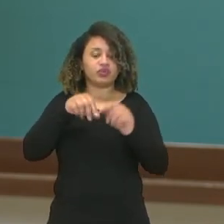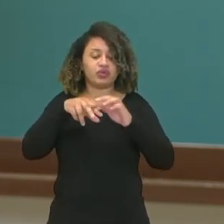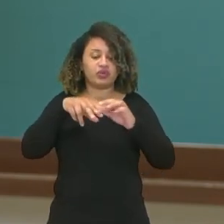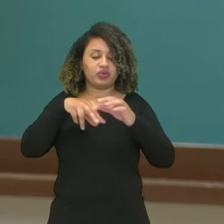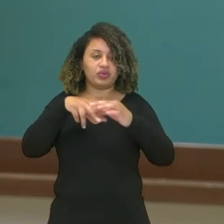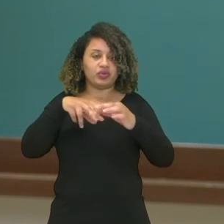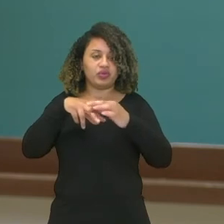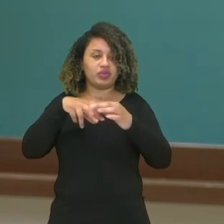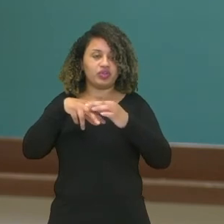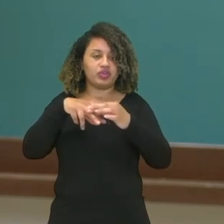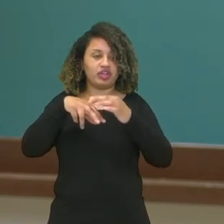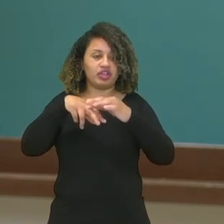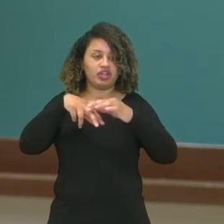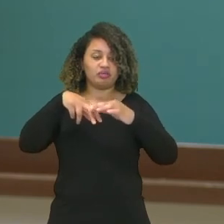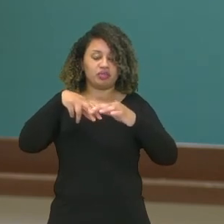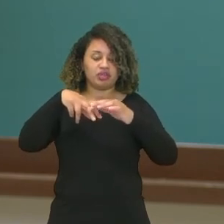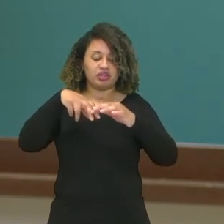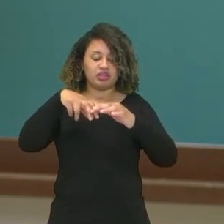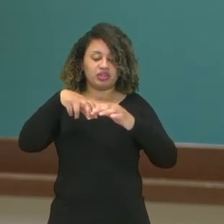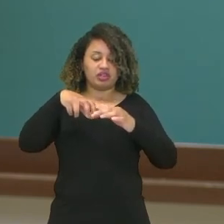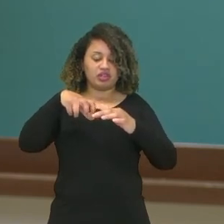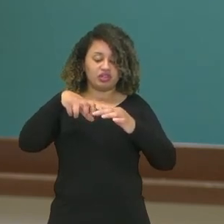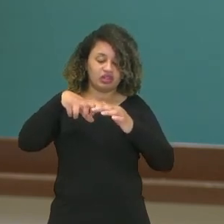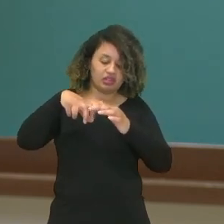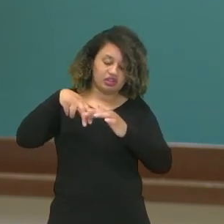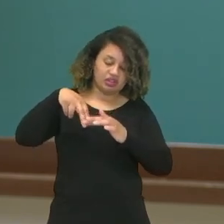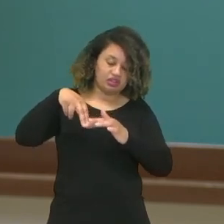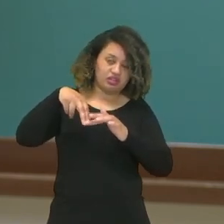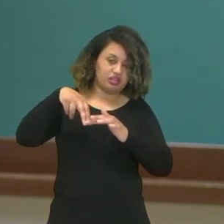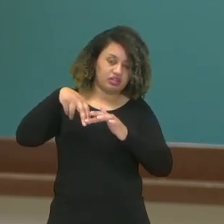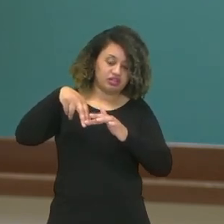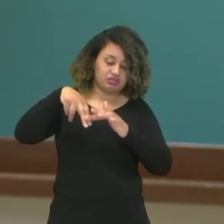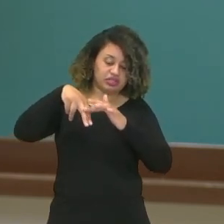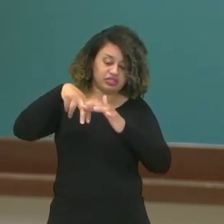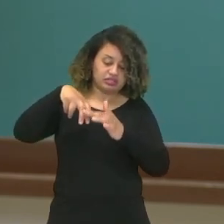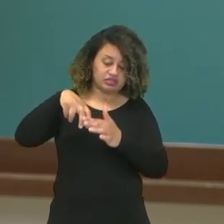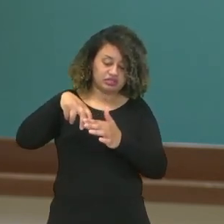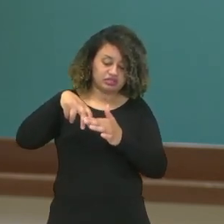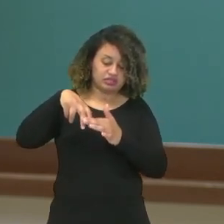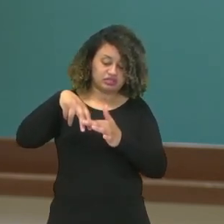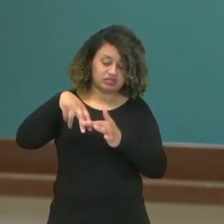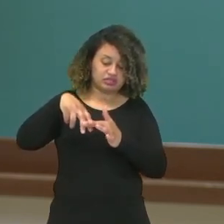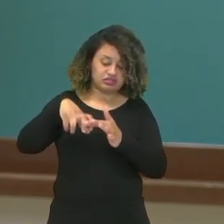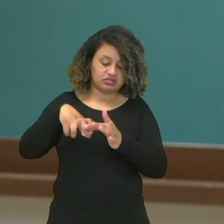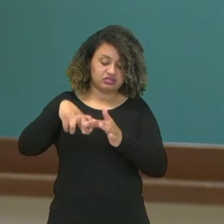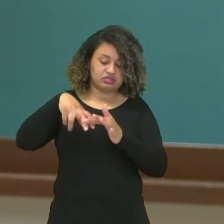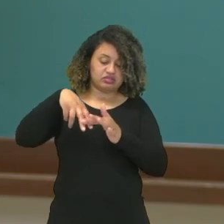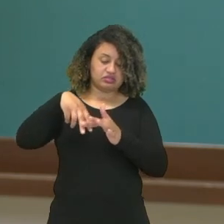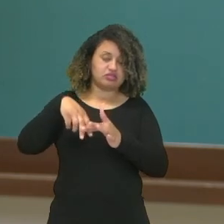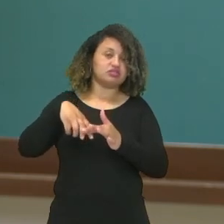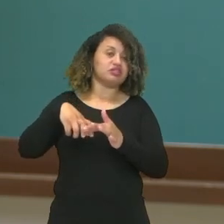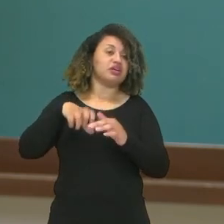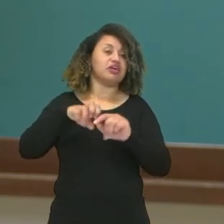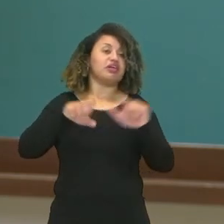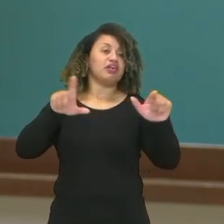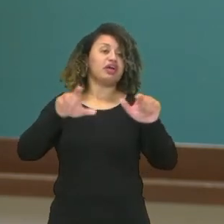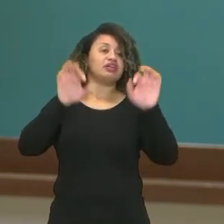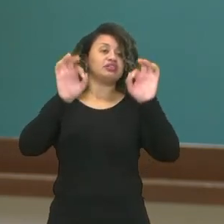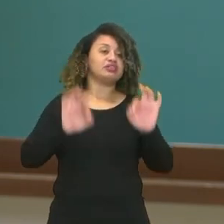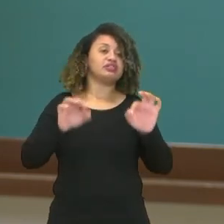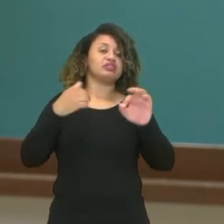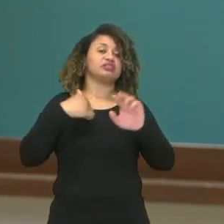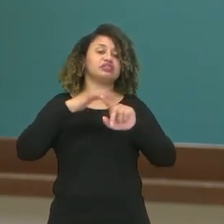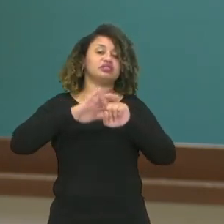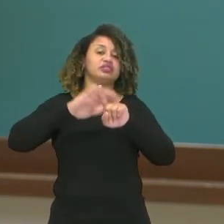pode passar a ponta do meu pé. A hora que eu olho, ele não pode passar a ponta do meu pé. Isso é bem importante no agachamento. E claro, né? O encaixe de coluna, para